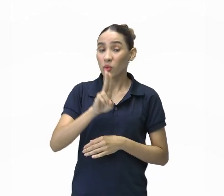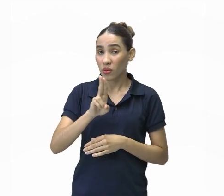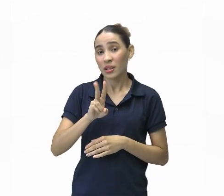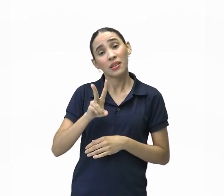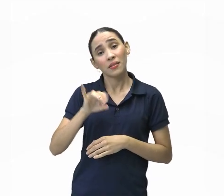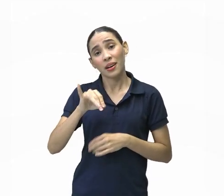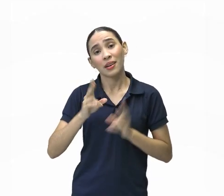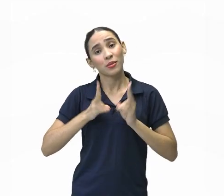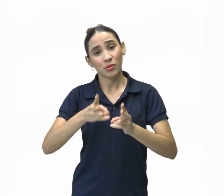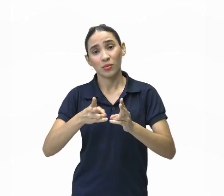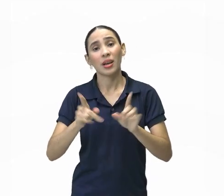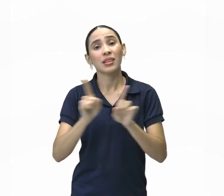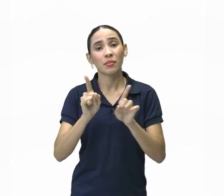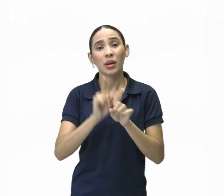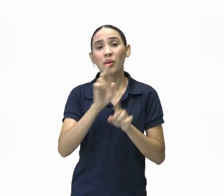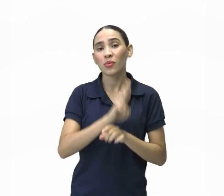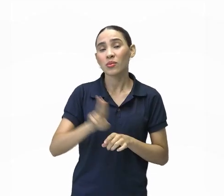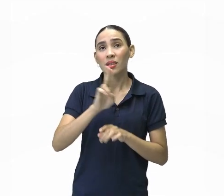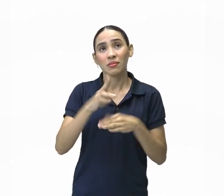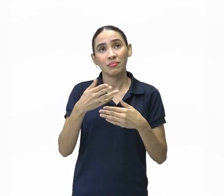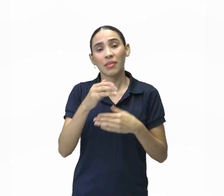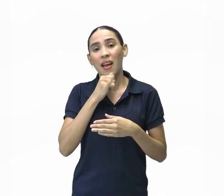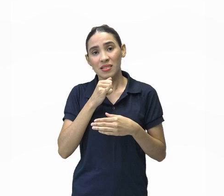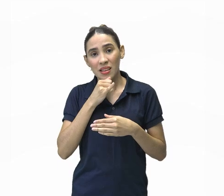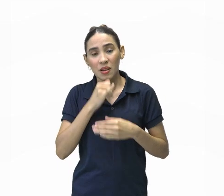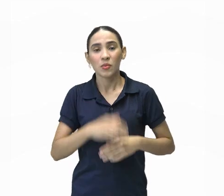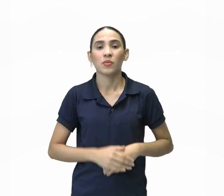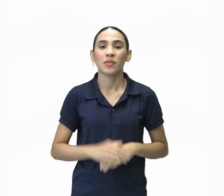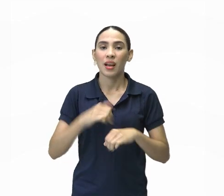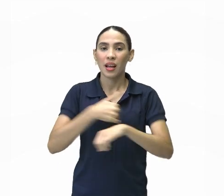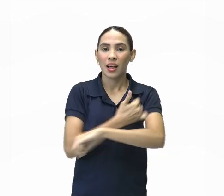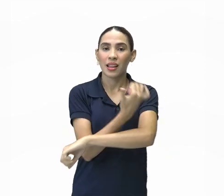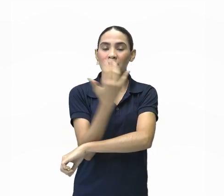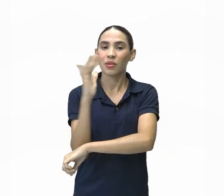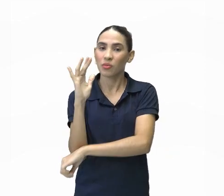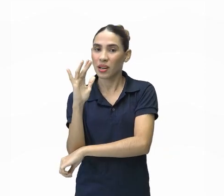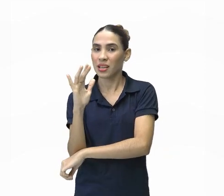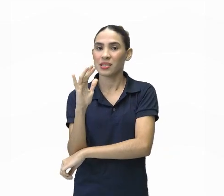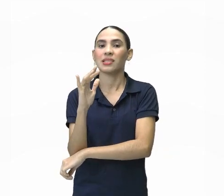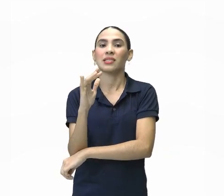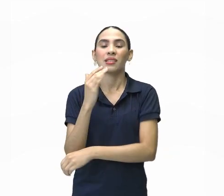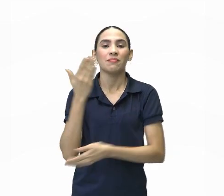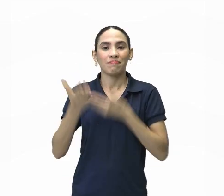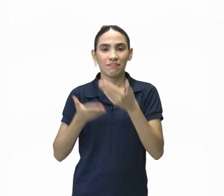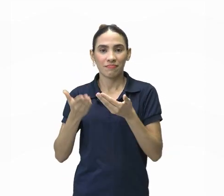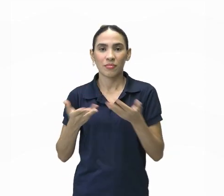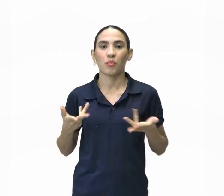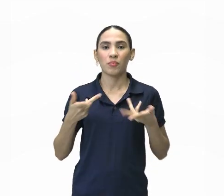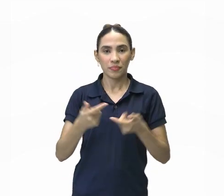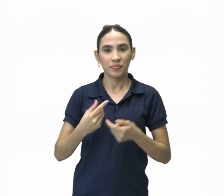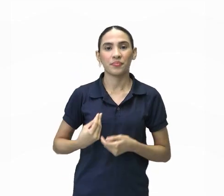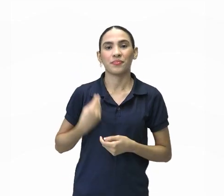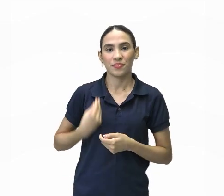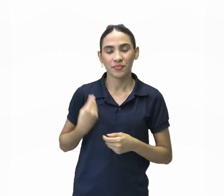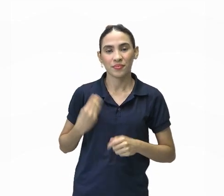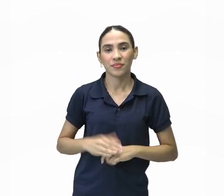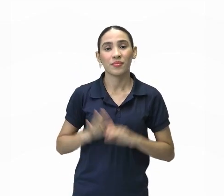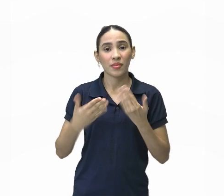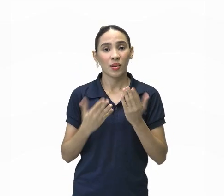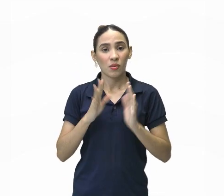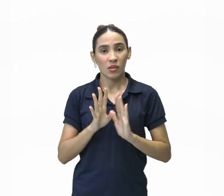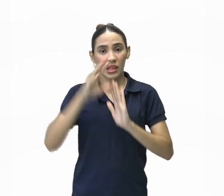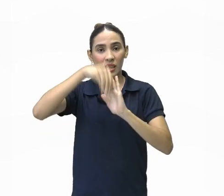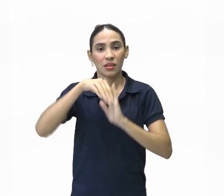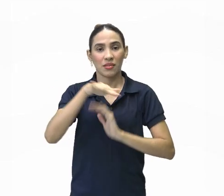vai continuar utilizando, digamos assim, a natureza em seu próprio benefício. E dentro